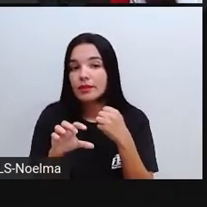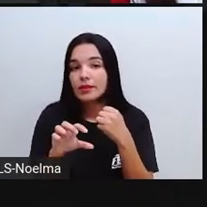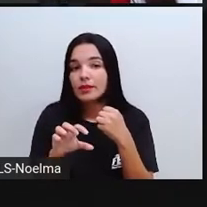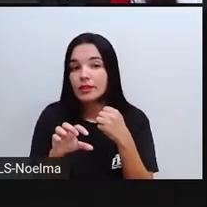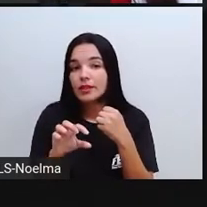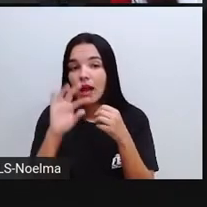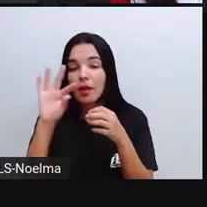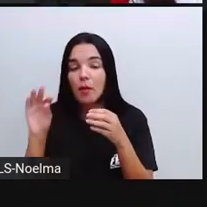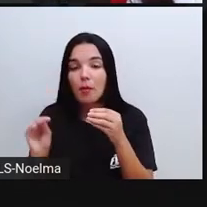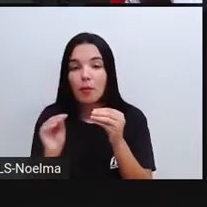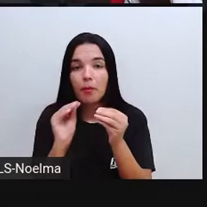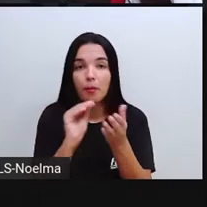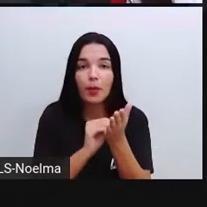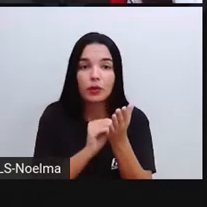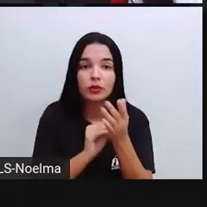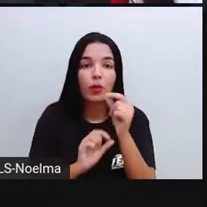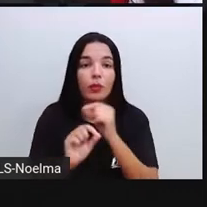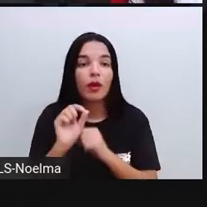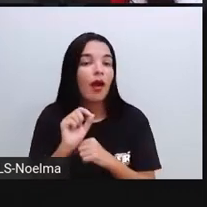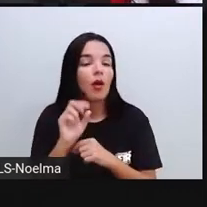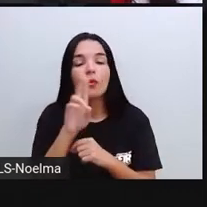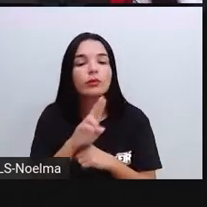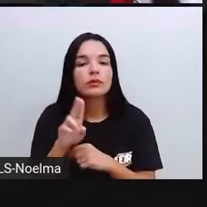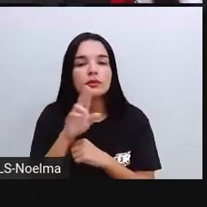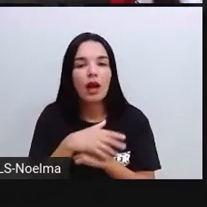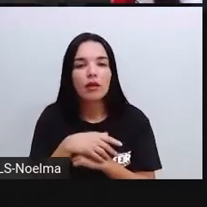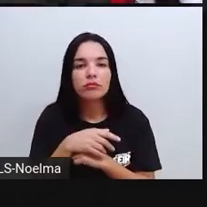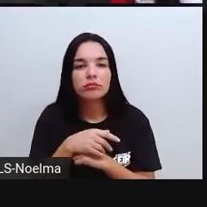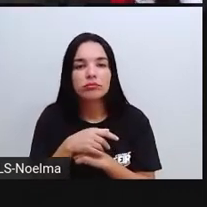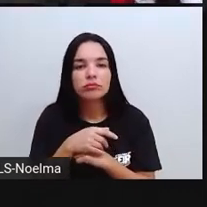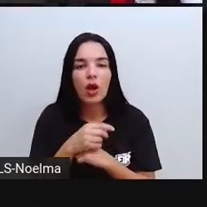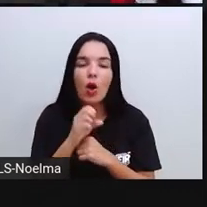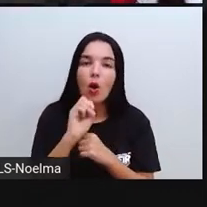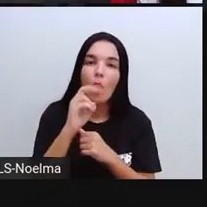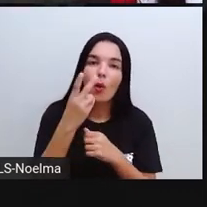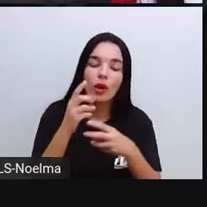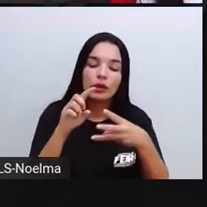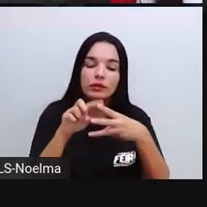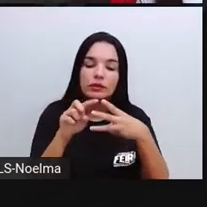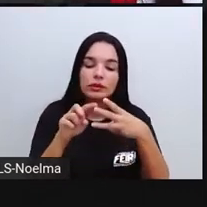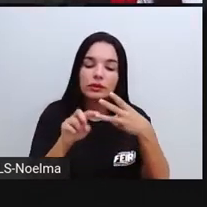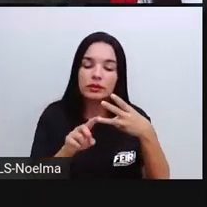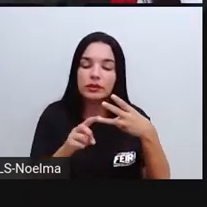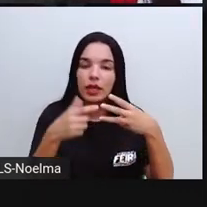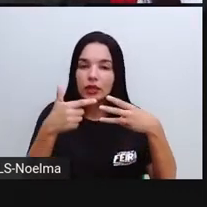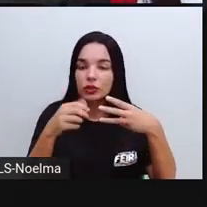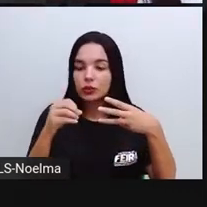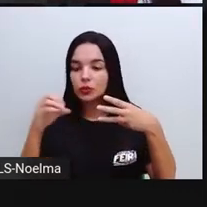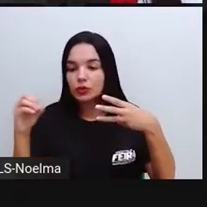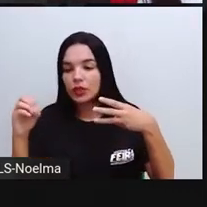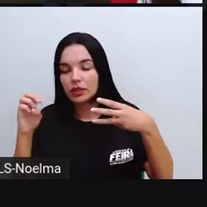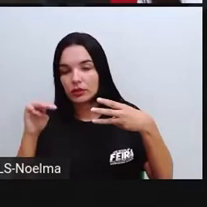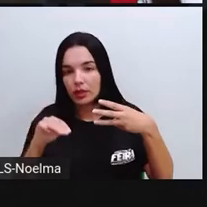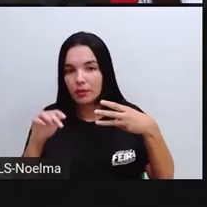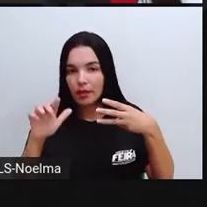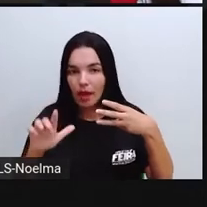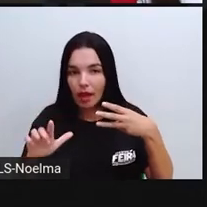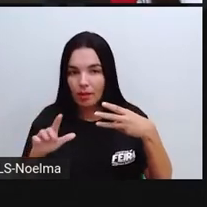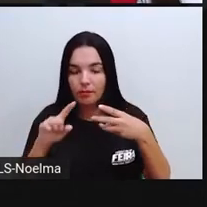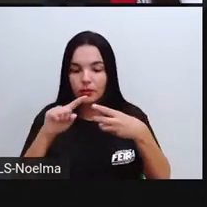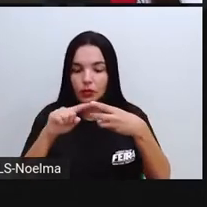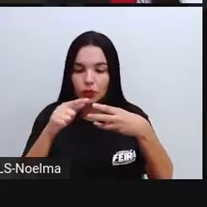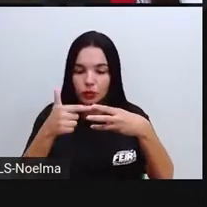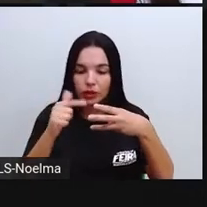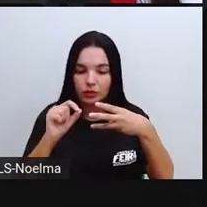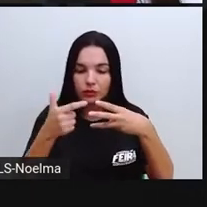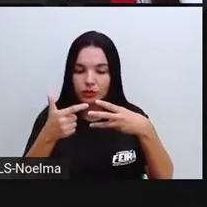e aí para dar o 600 a gente poderia pegar ou três copinhos de 200 que 200